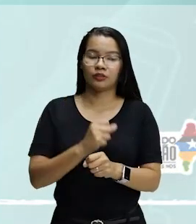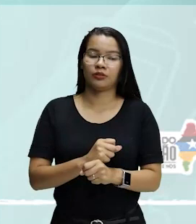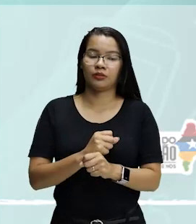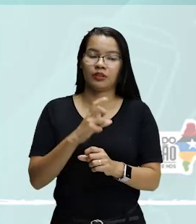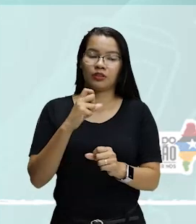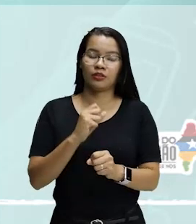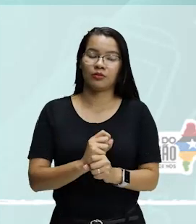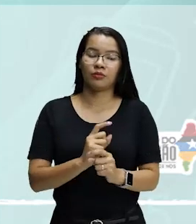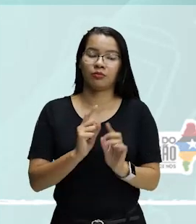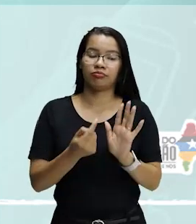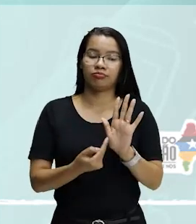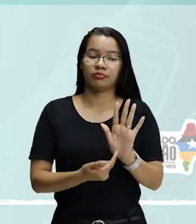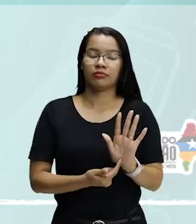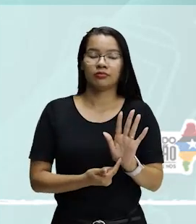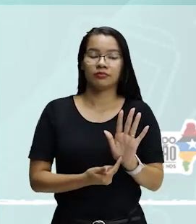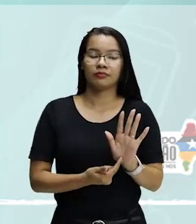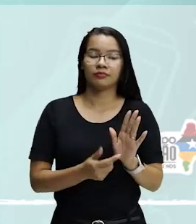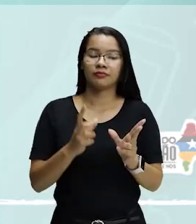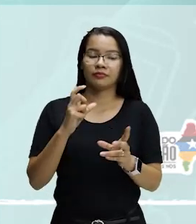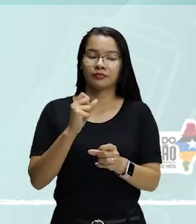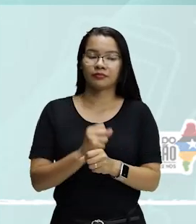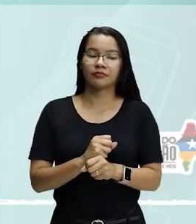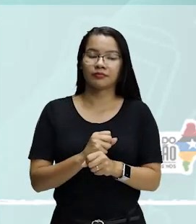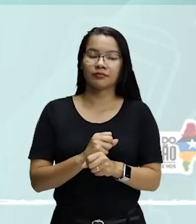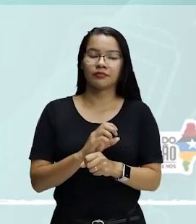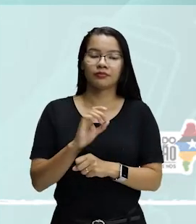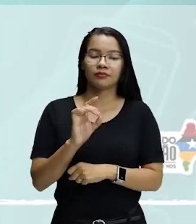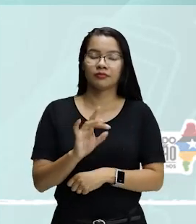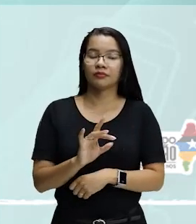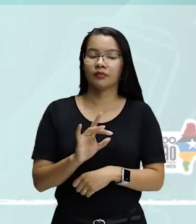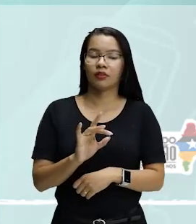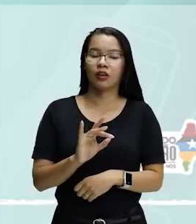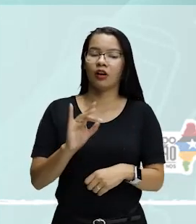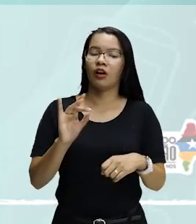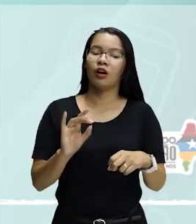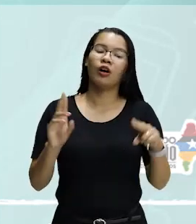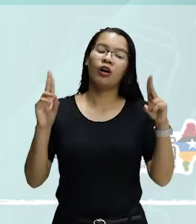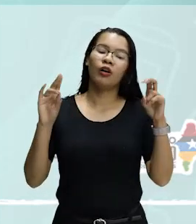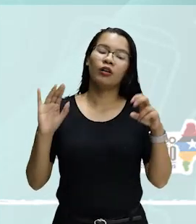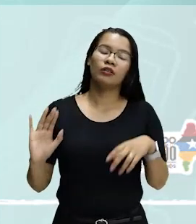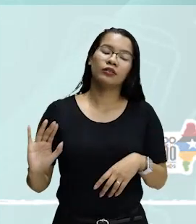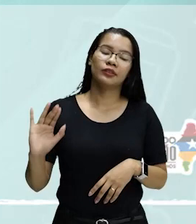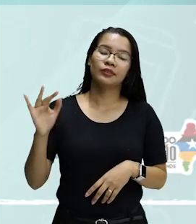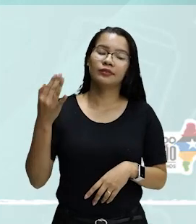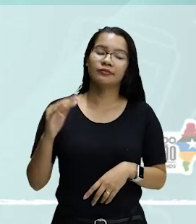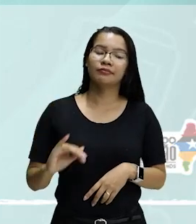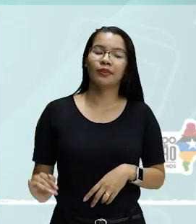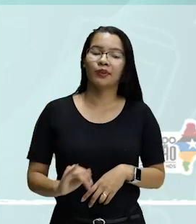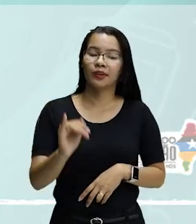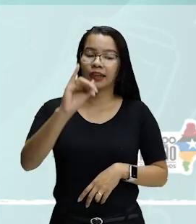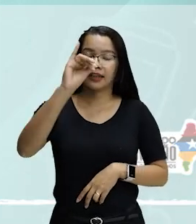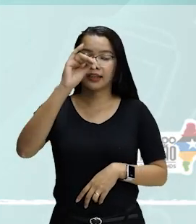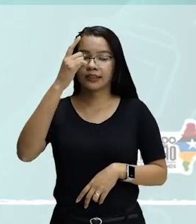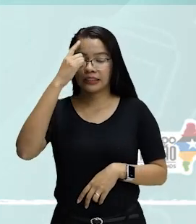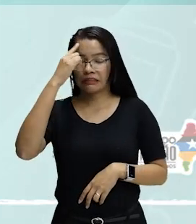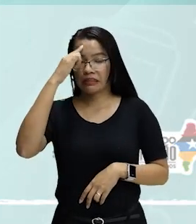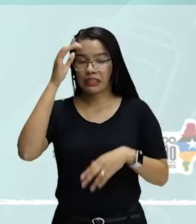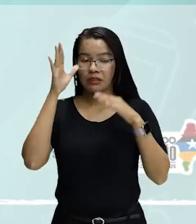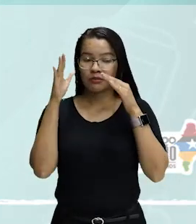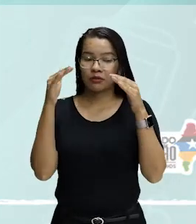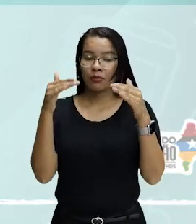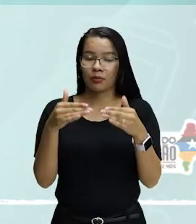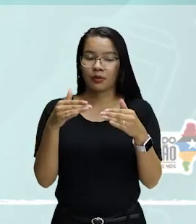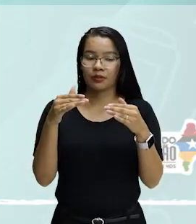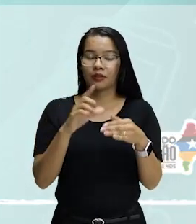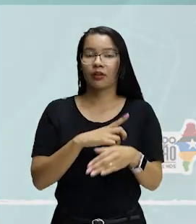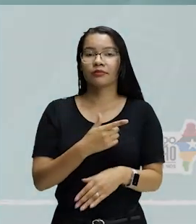resumo indicativo, resume somente os fatos importantes, as principais ideias, sem que haja exemplos